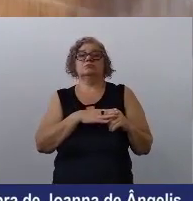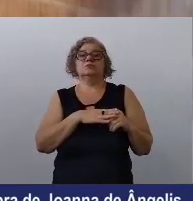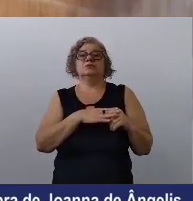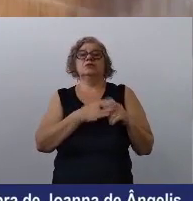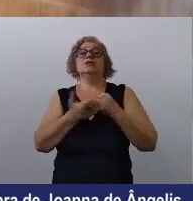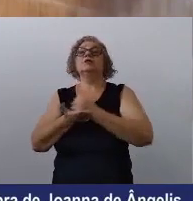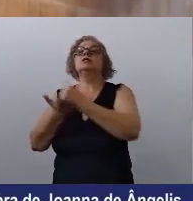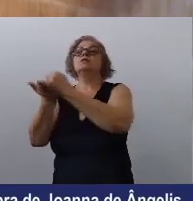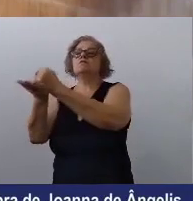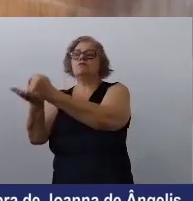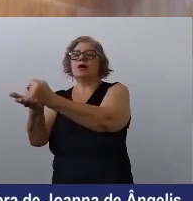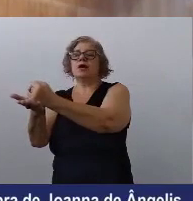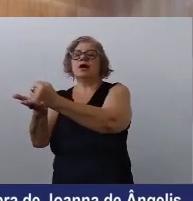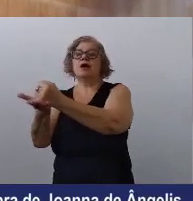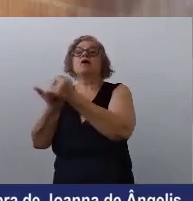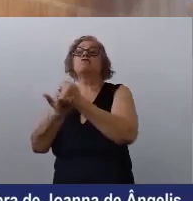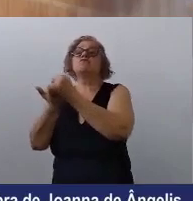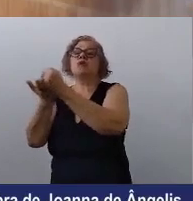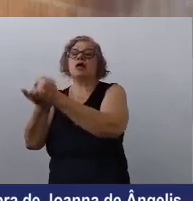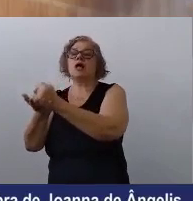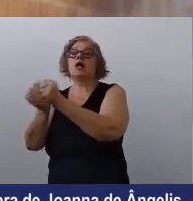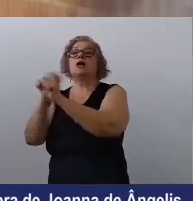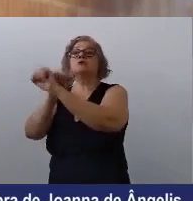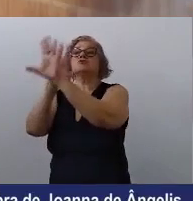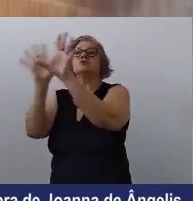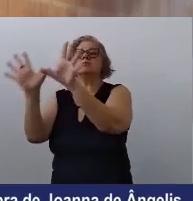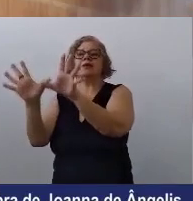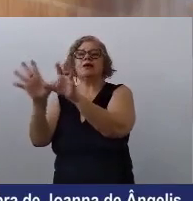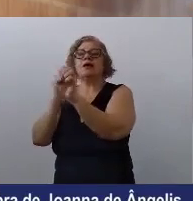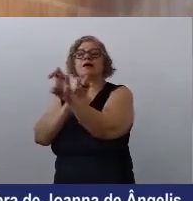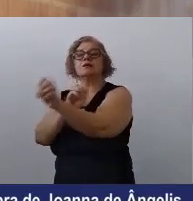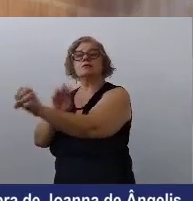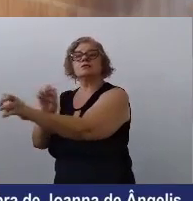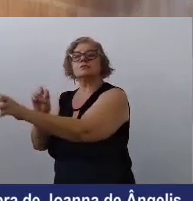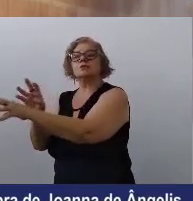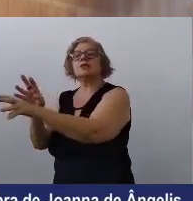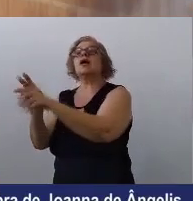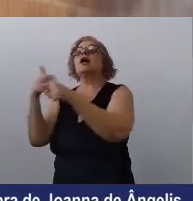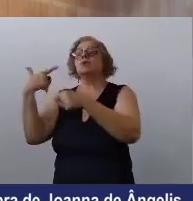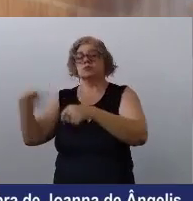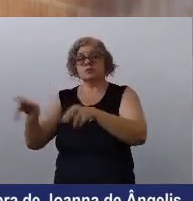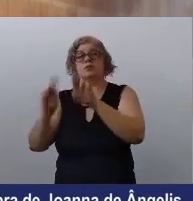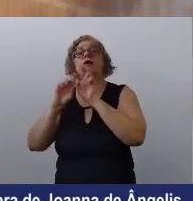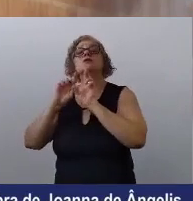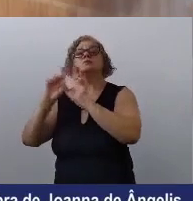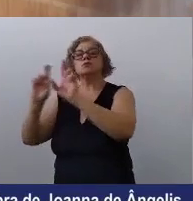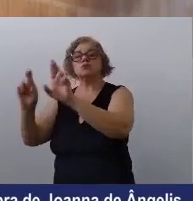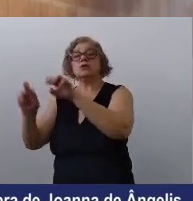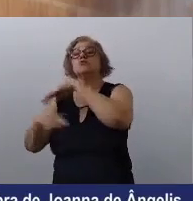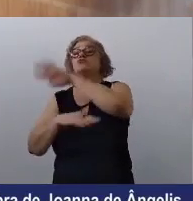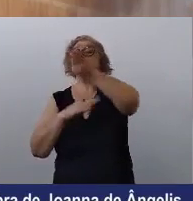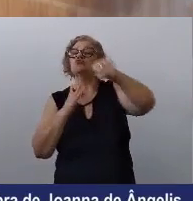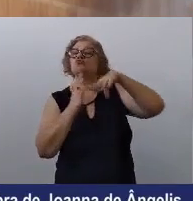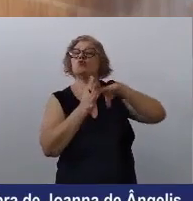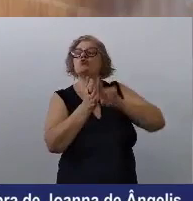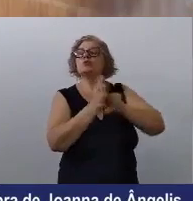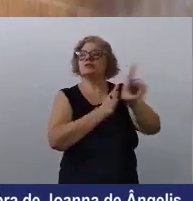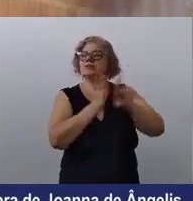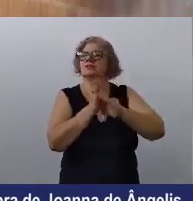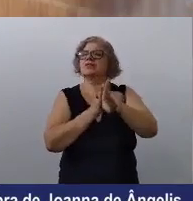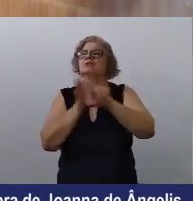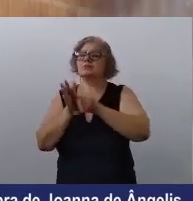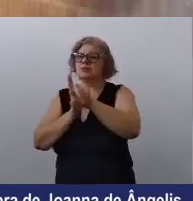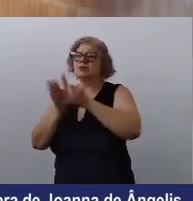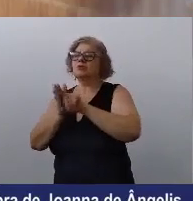que vá ao seu encontro para trazer esclarecimentos e responder todos os seus questionamentos,